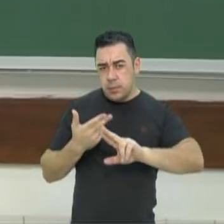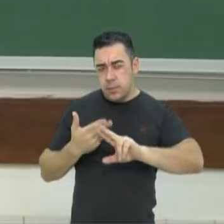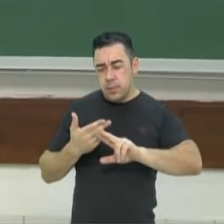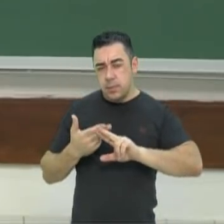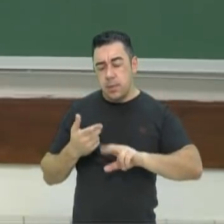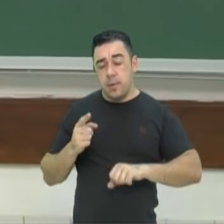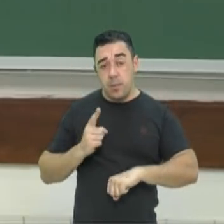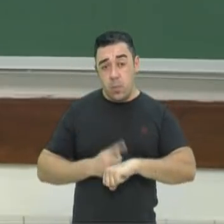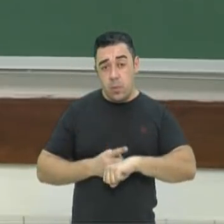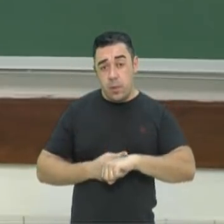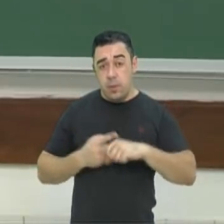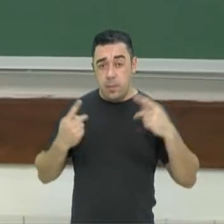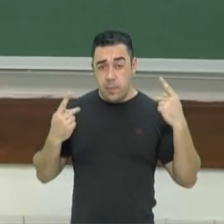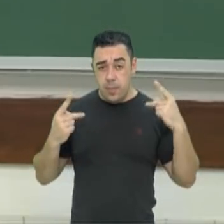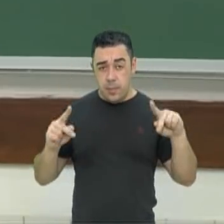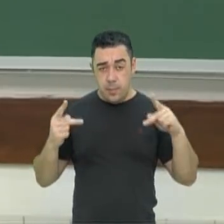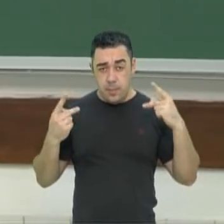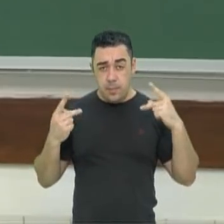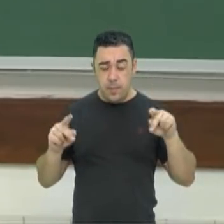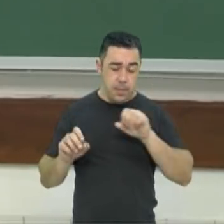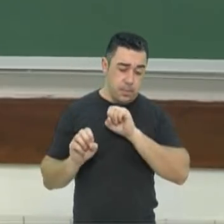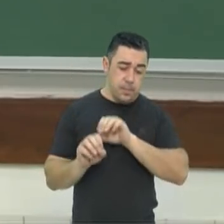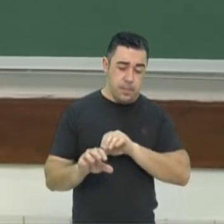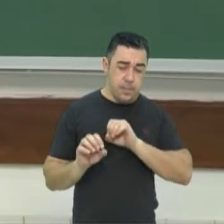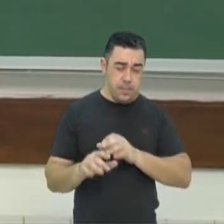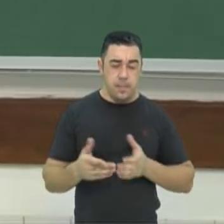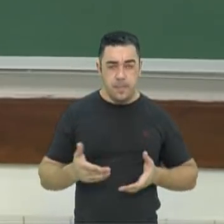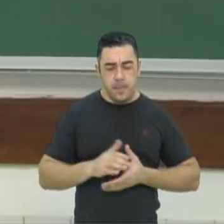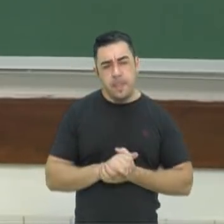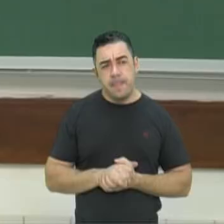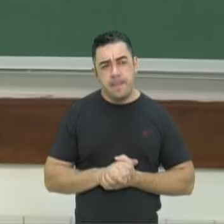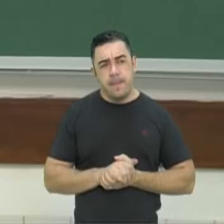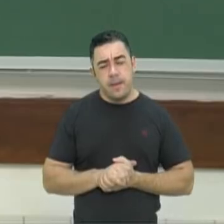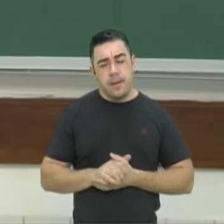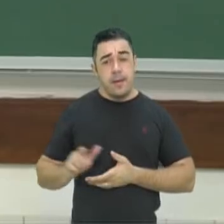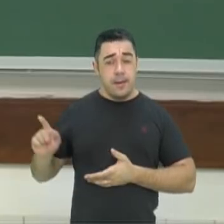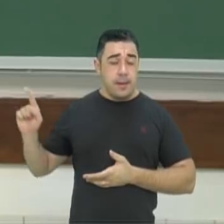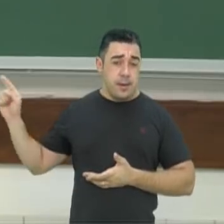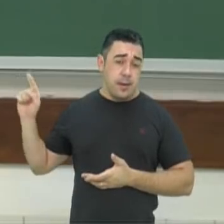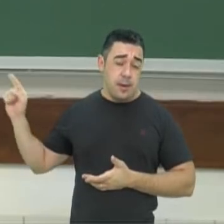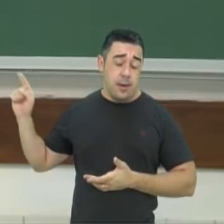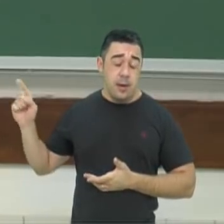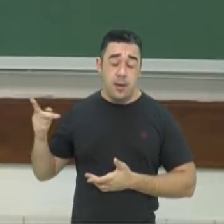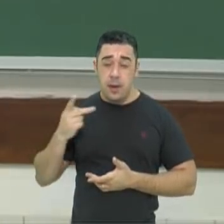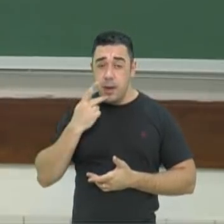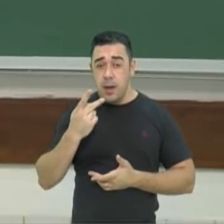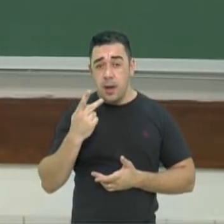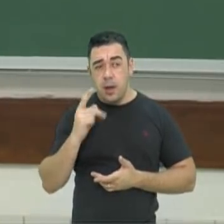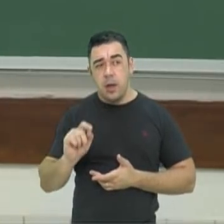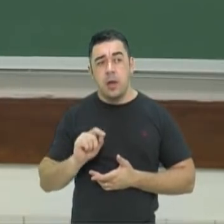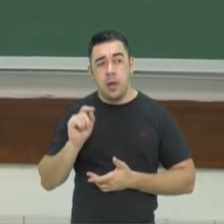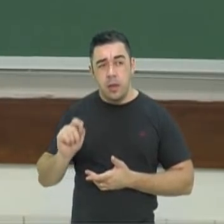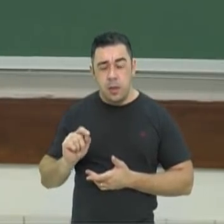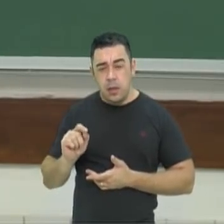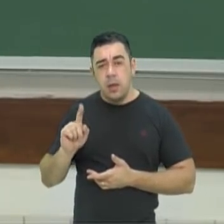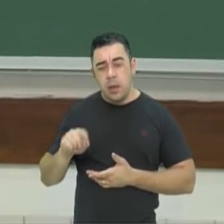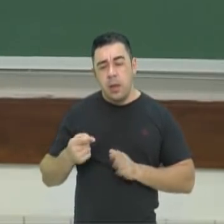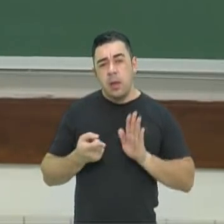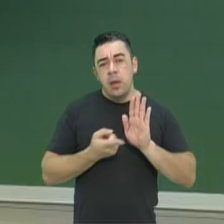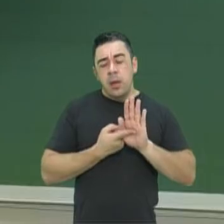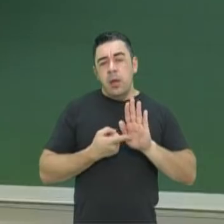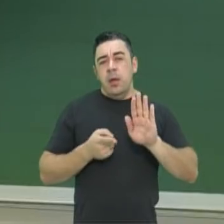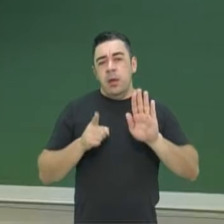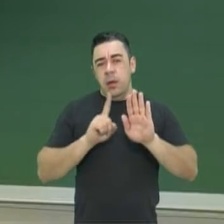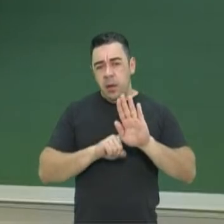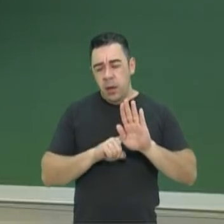da pregação, desses sermões que são feitos. Ele faz isso utilizando-se de metáforas.